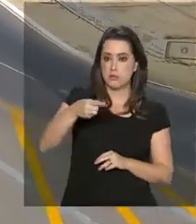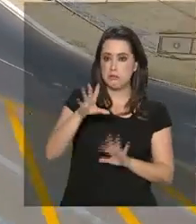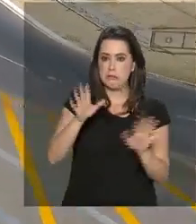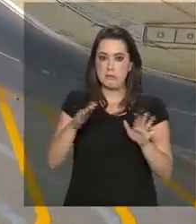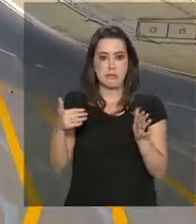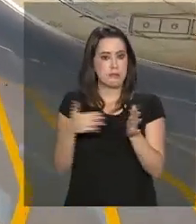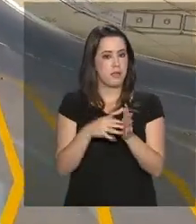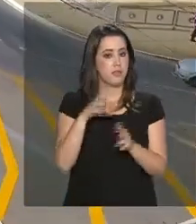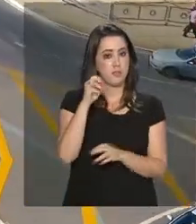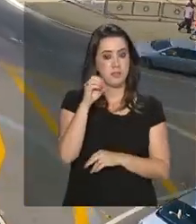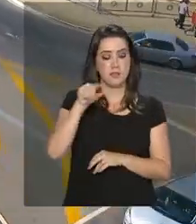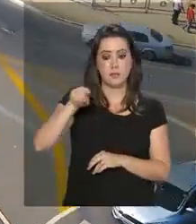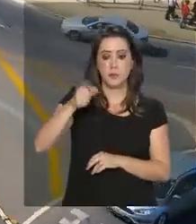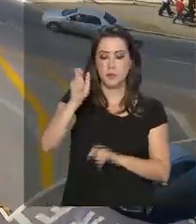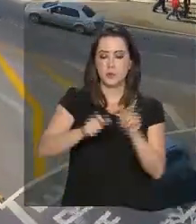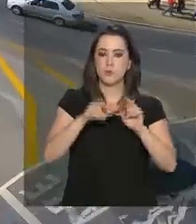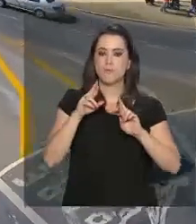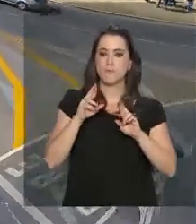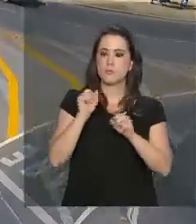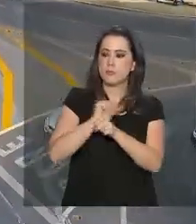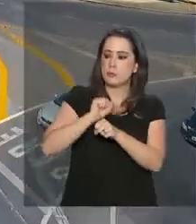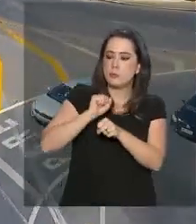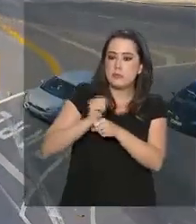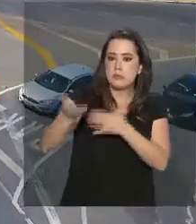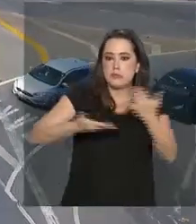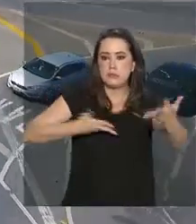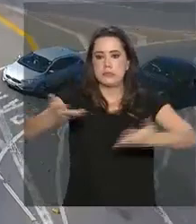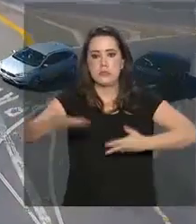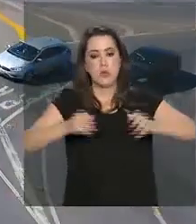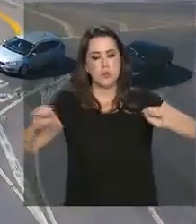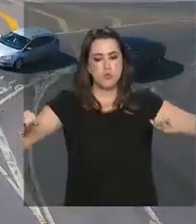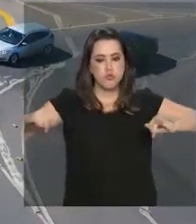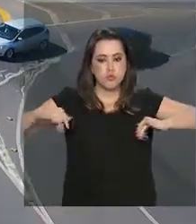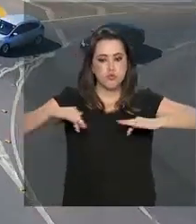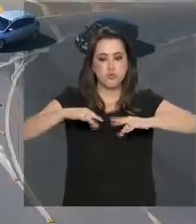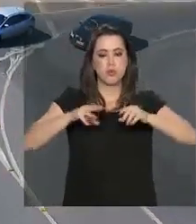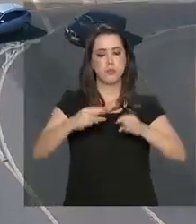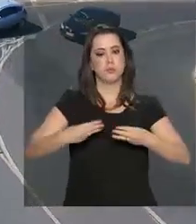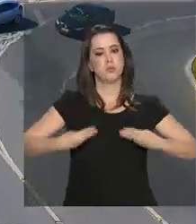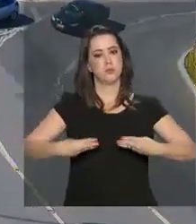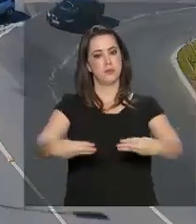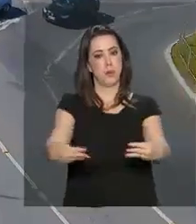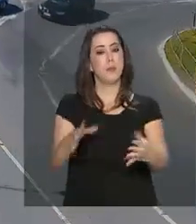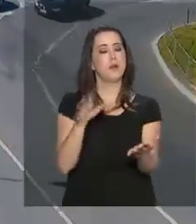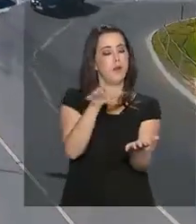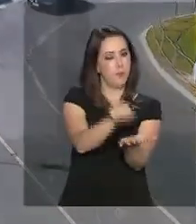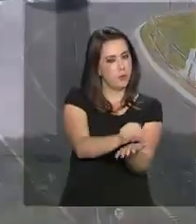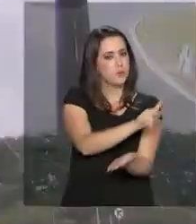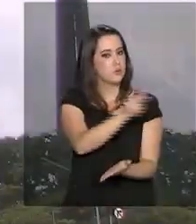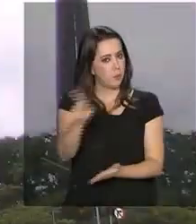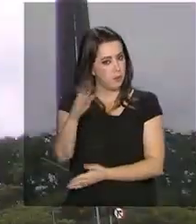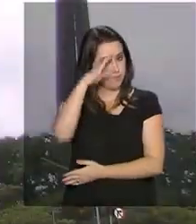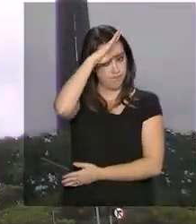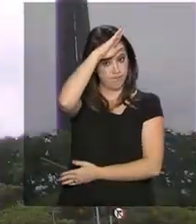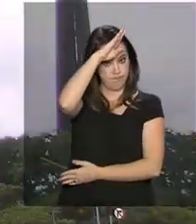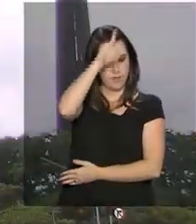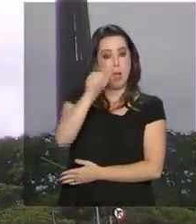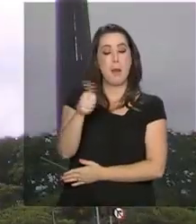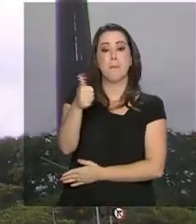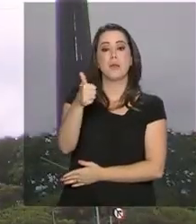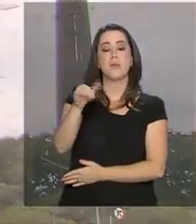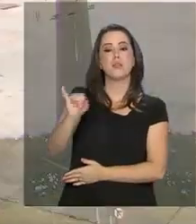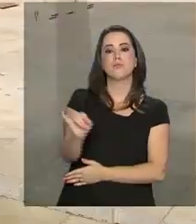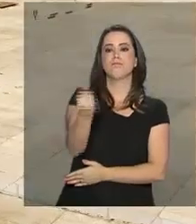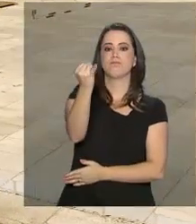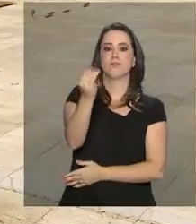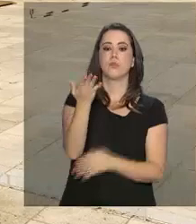500 mil pessoas são esperadas na esplanada dos ministérios para a posse do presidente eleito jair bolsonaro no dia 1º de